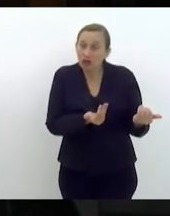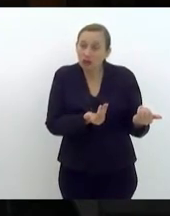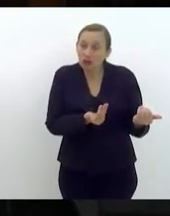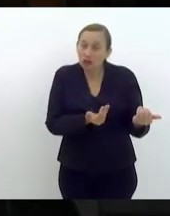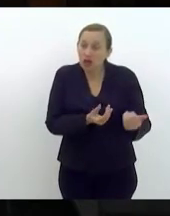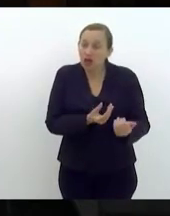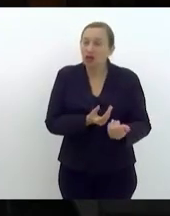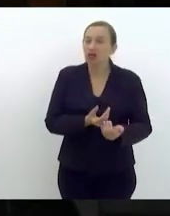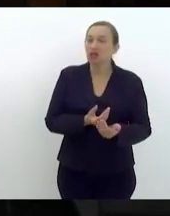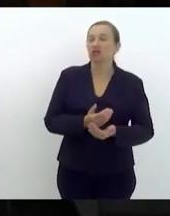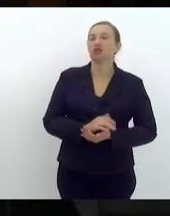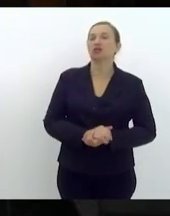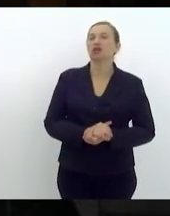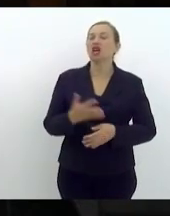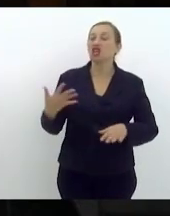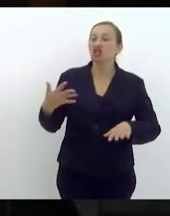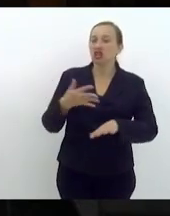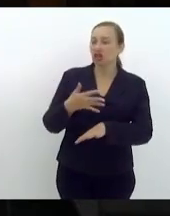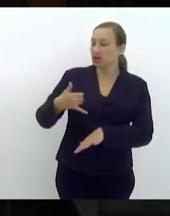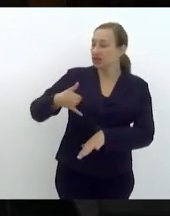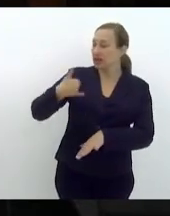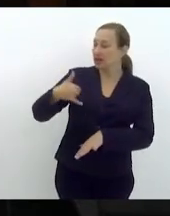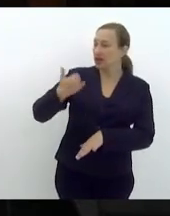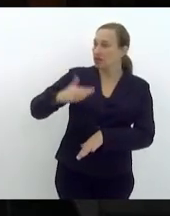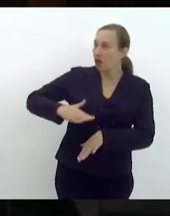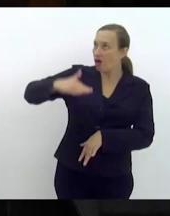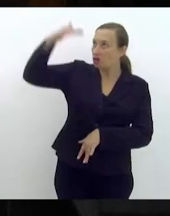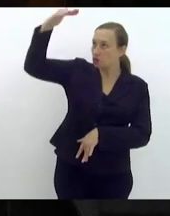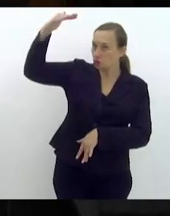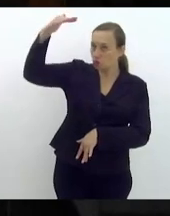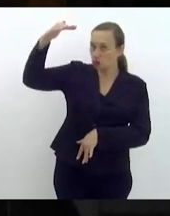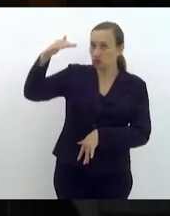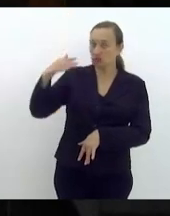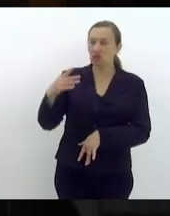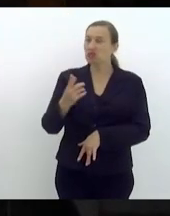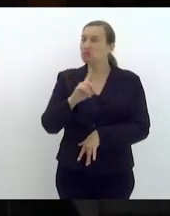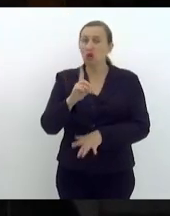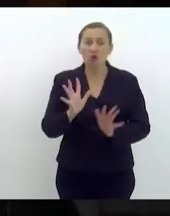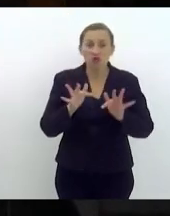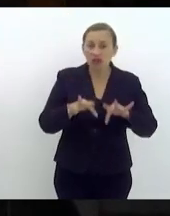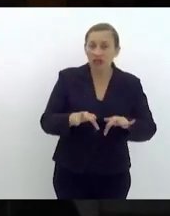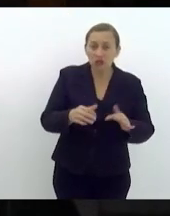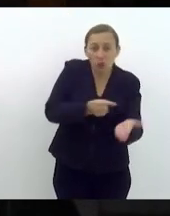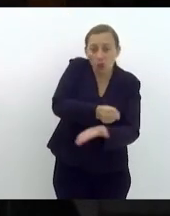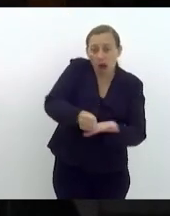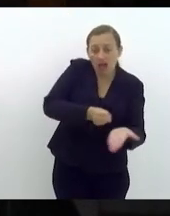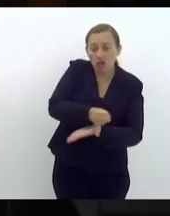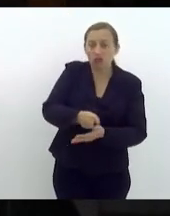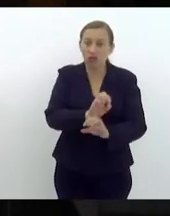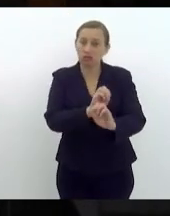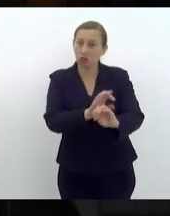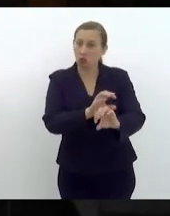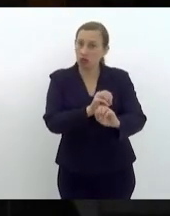da adolescência chegando na idade adulta sem ter concluído a educação básica